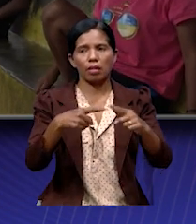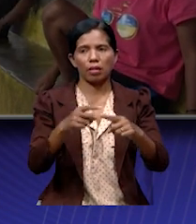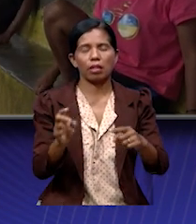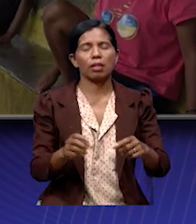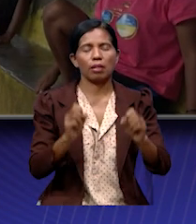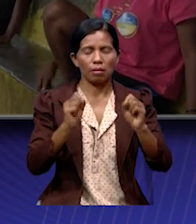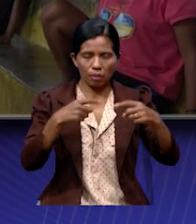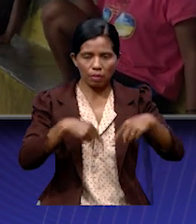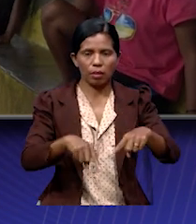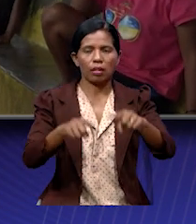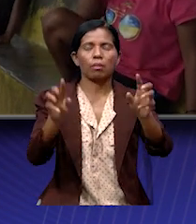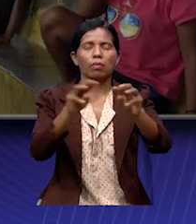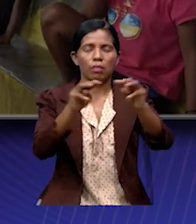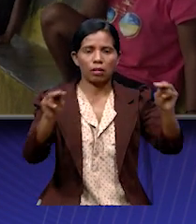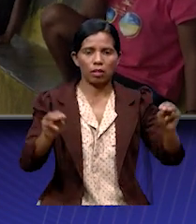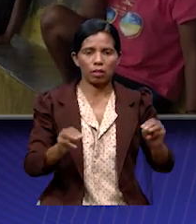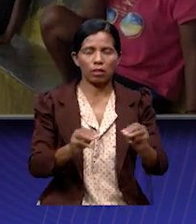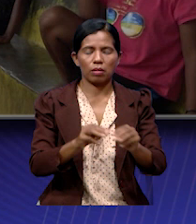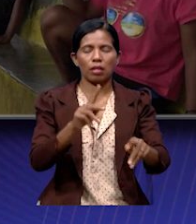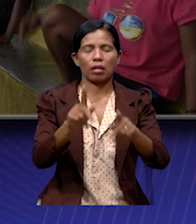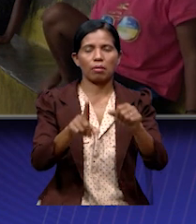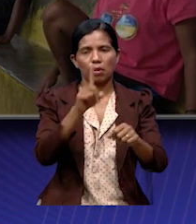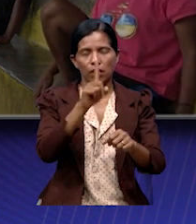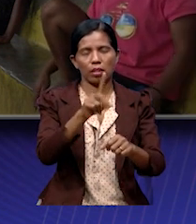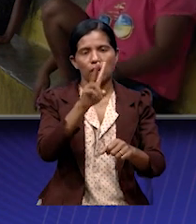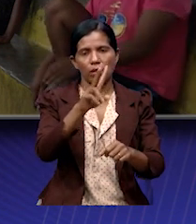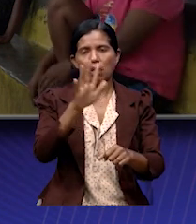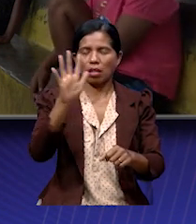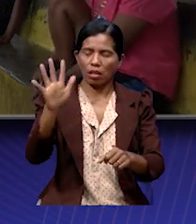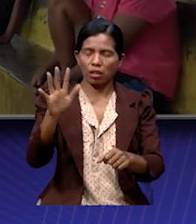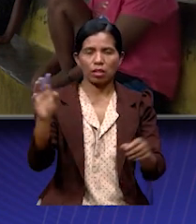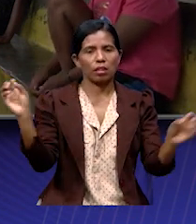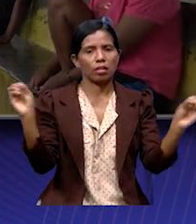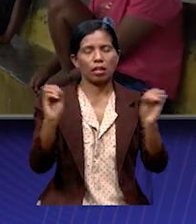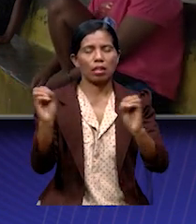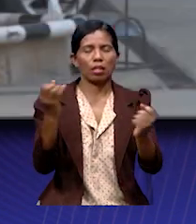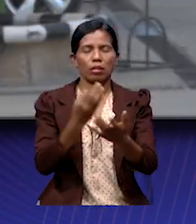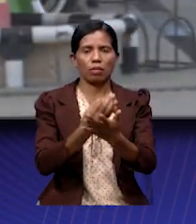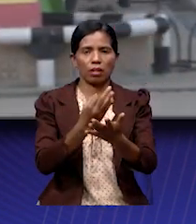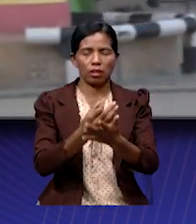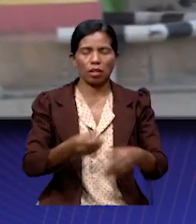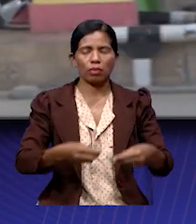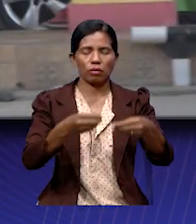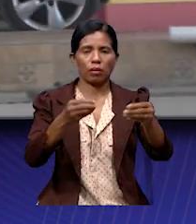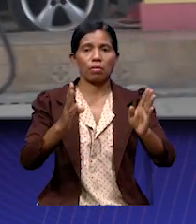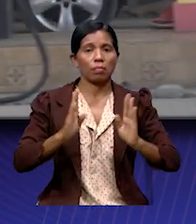obriga fila fali ba município ho passageiro ide tohat, se la iha osang ato store,